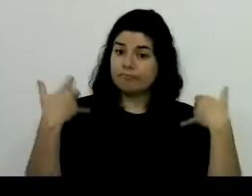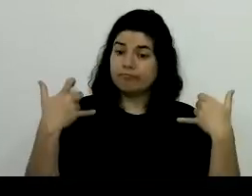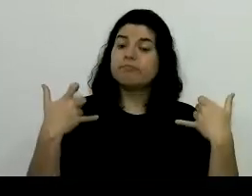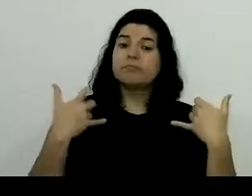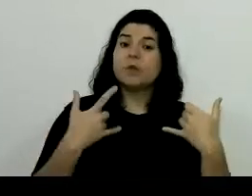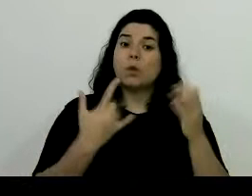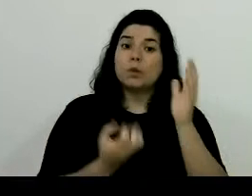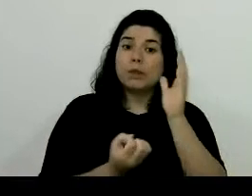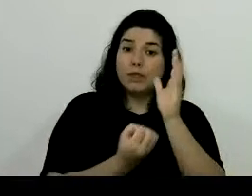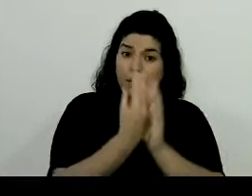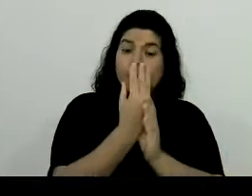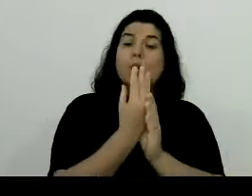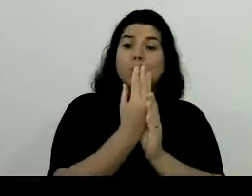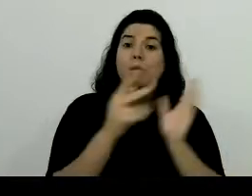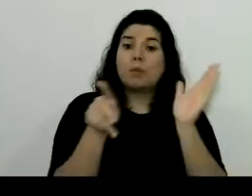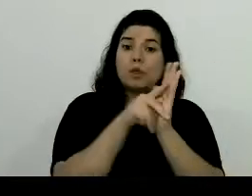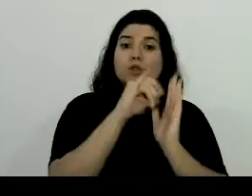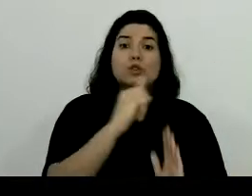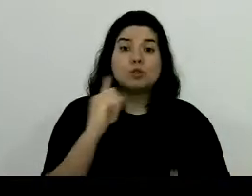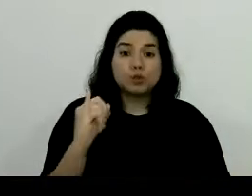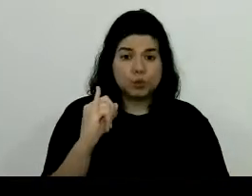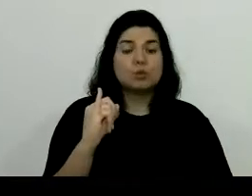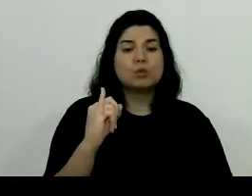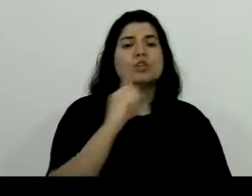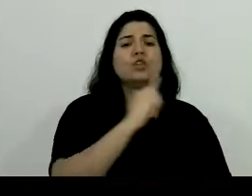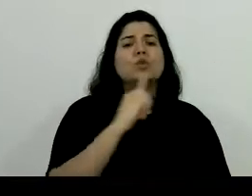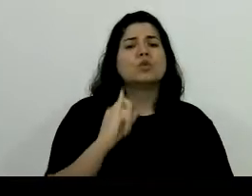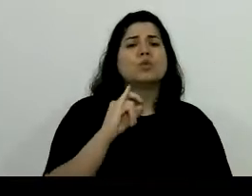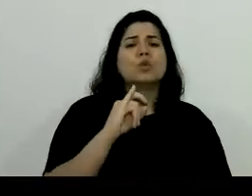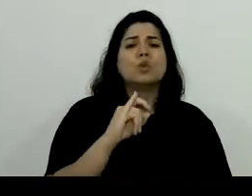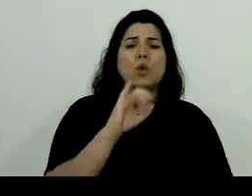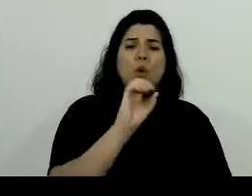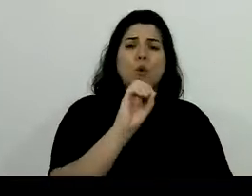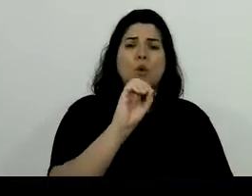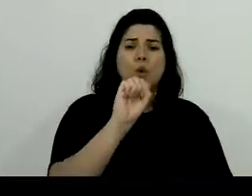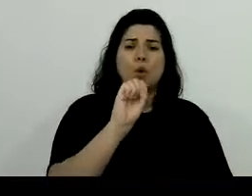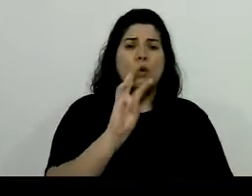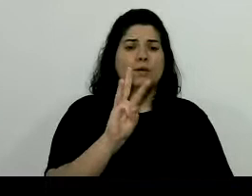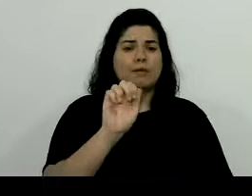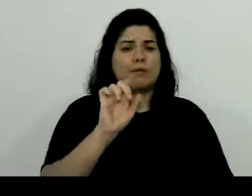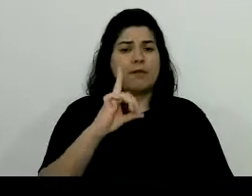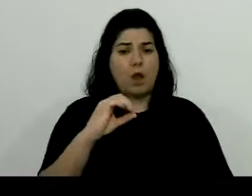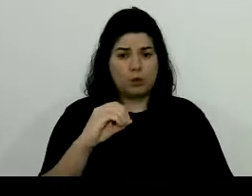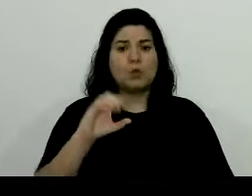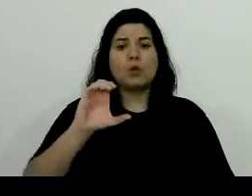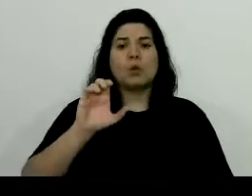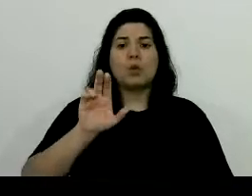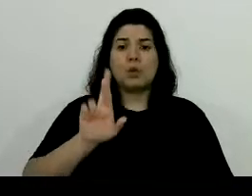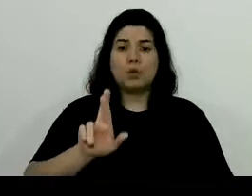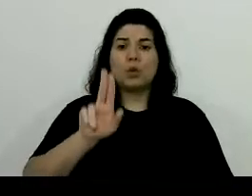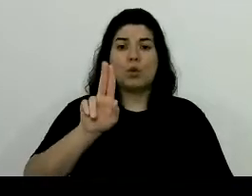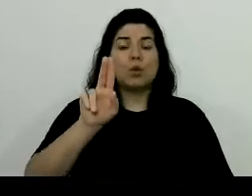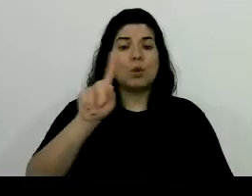Oswaldo Cruz. Era um único instituto. Hoje, o Instituto Oswaldo Cruz é uma das unidades da Fiocruz. Então, esse